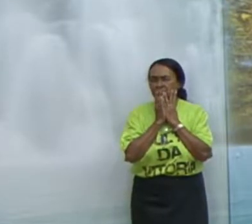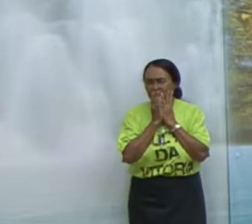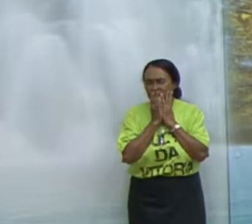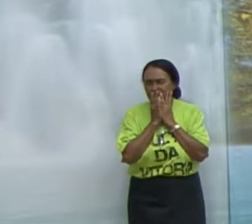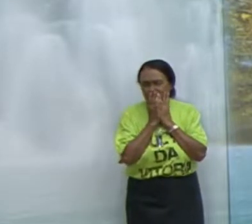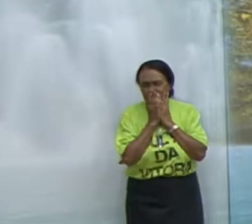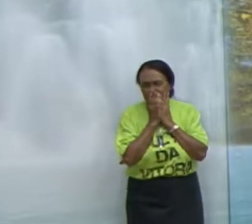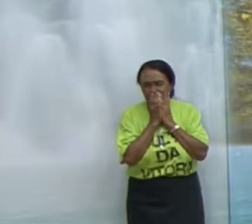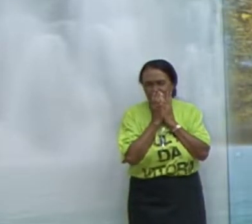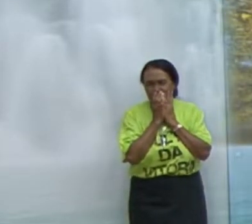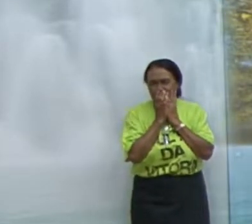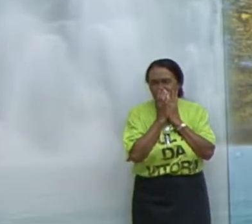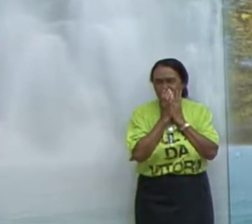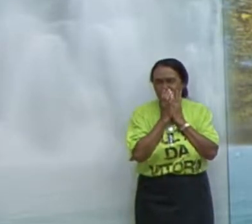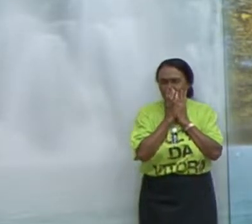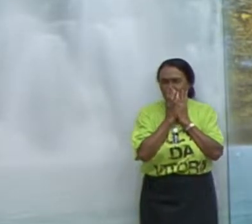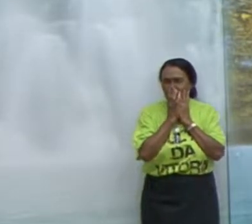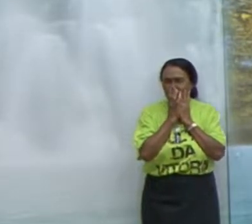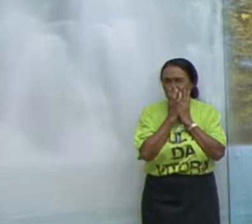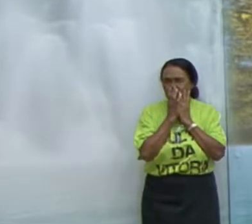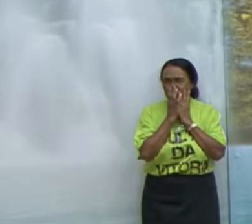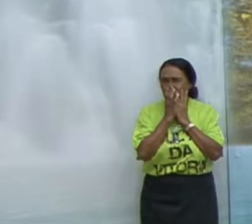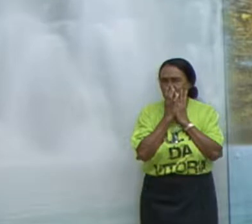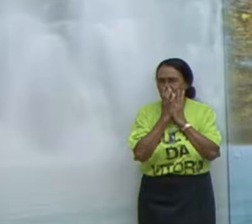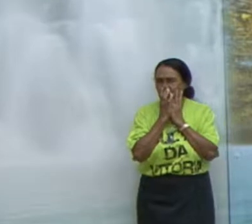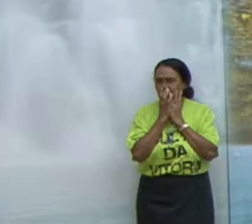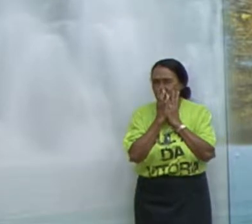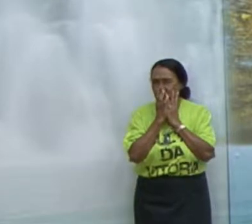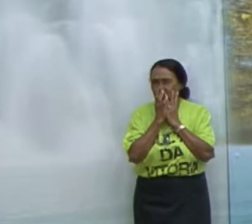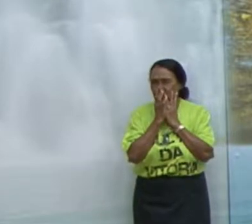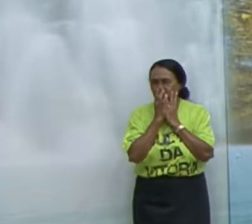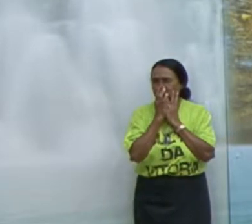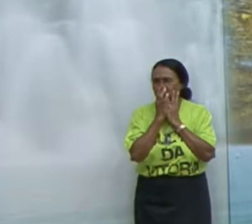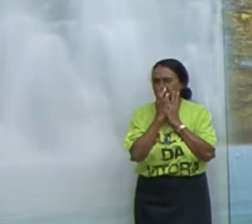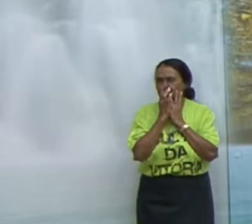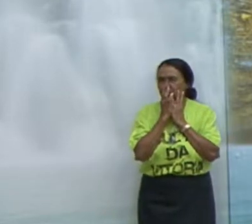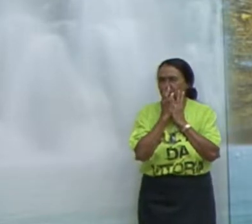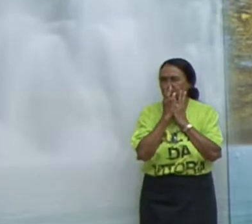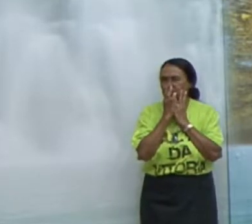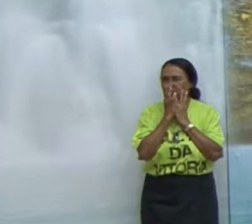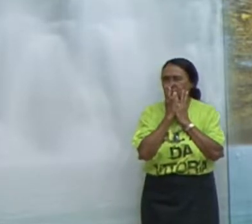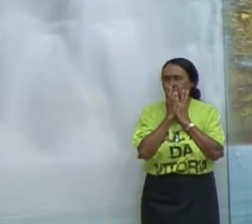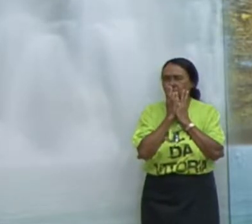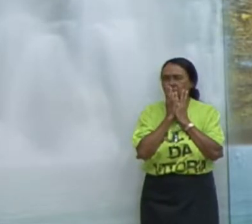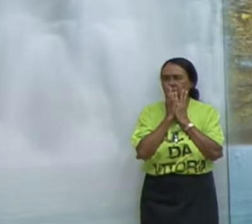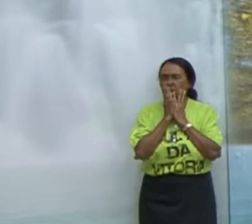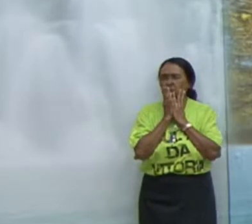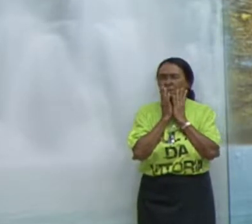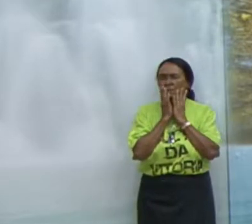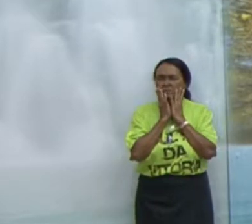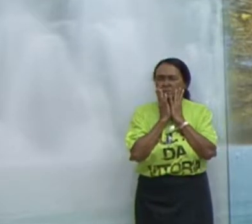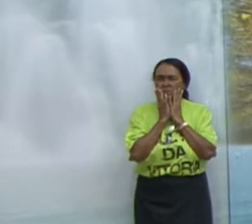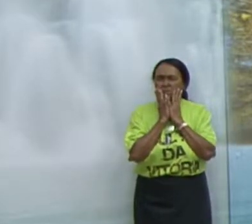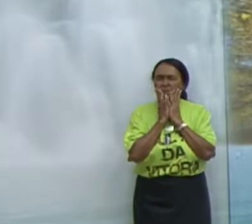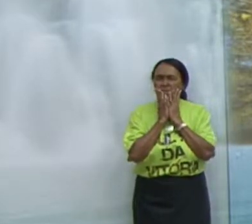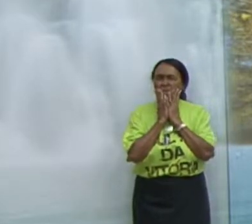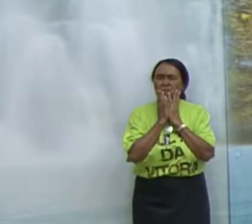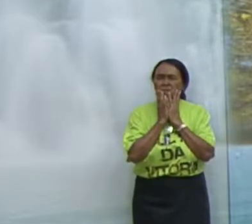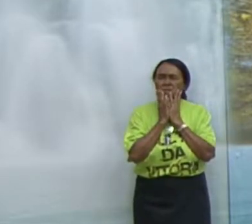Egito, a Bíblia diz que Deus estava no meio deles. Deus estava guiando o seu